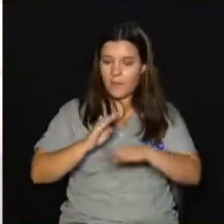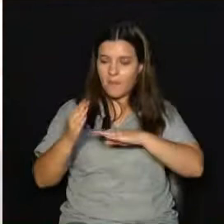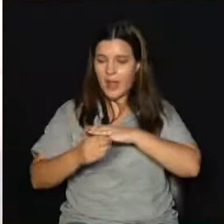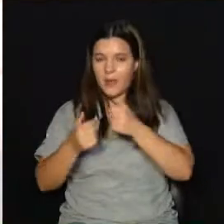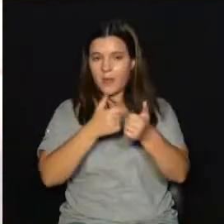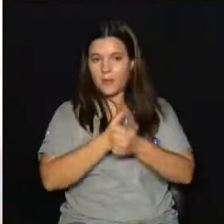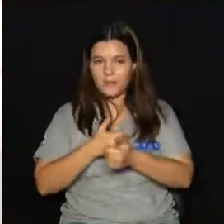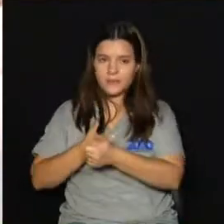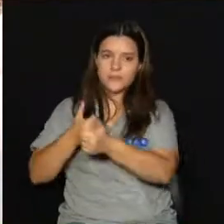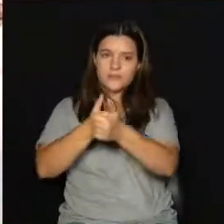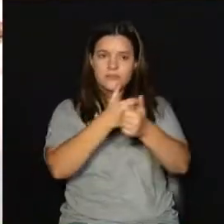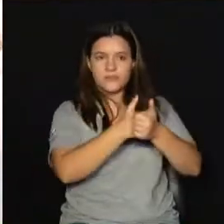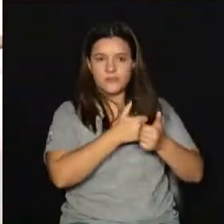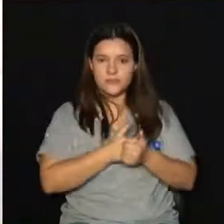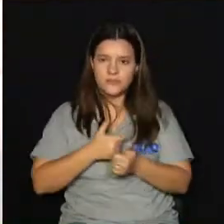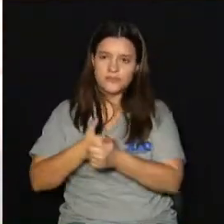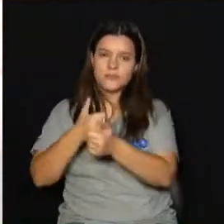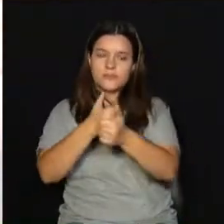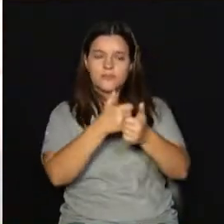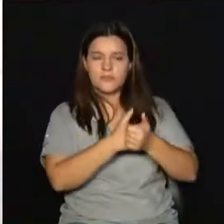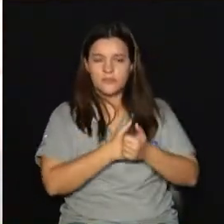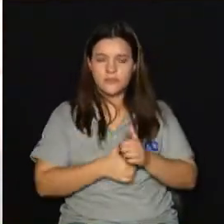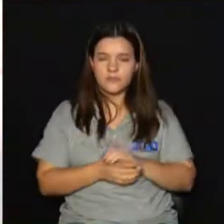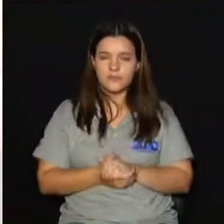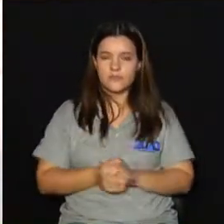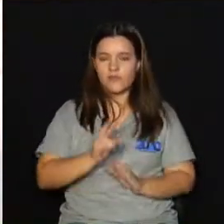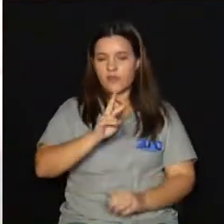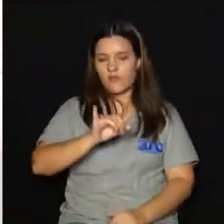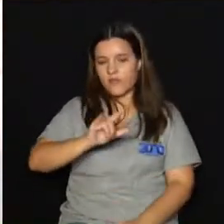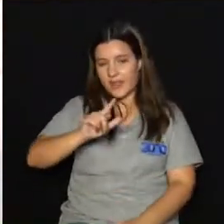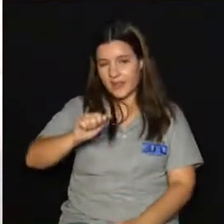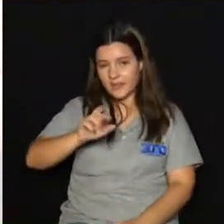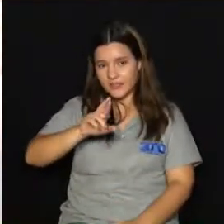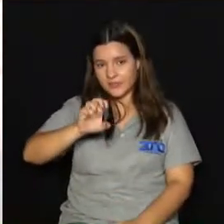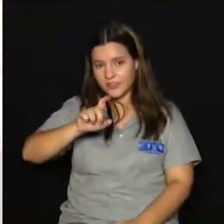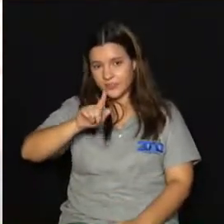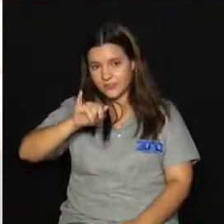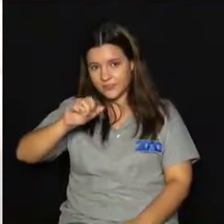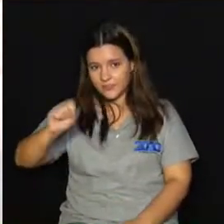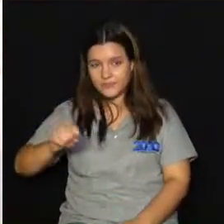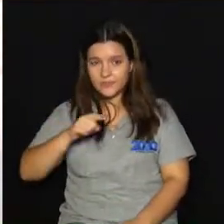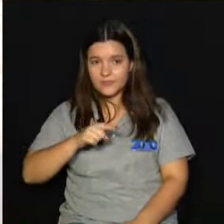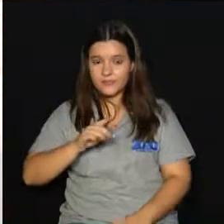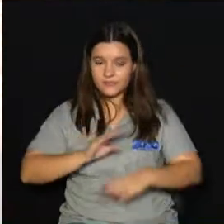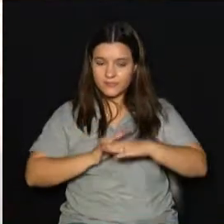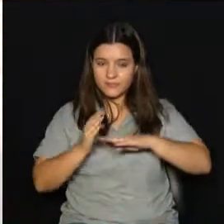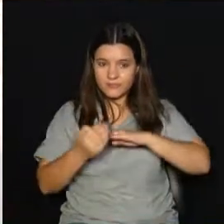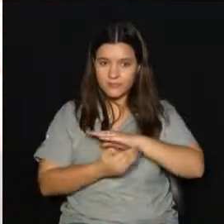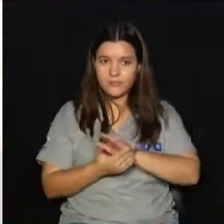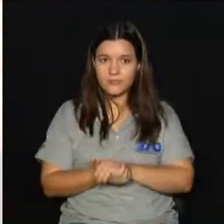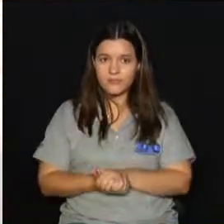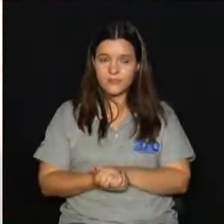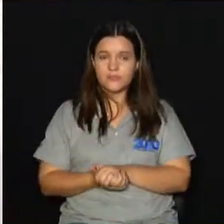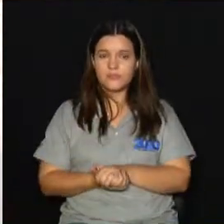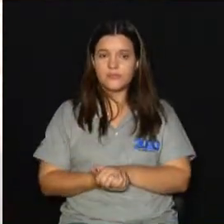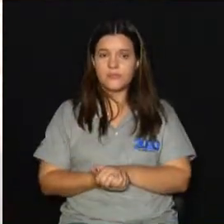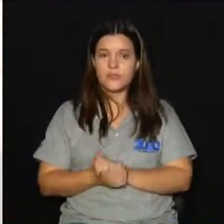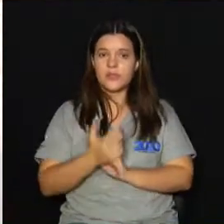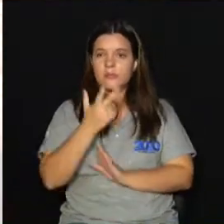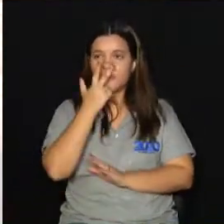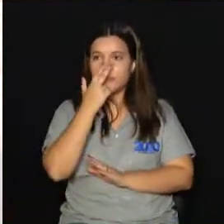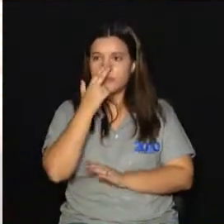também. Temos a Vila Régio. Temos também, lembrando que esse é um distrito que é conurbado, por exemplo,